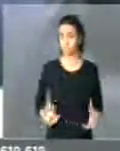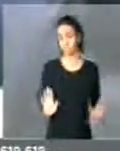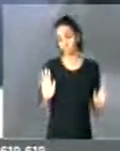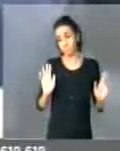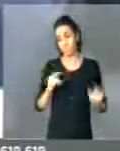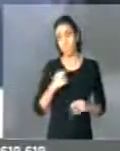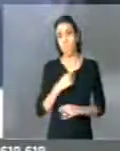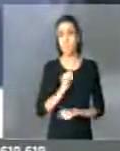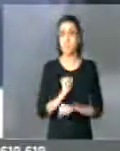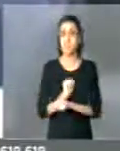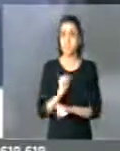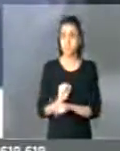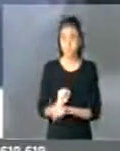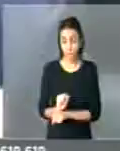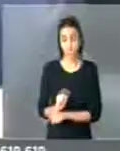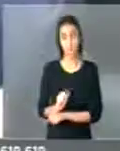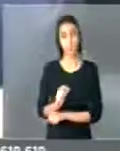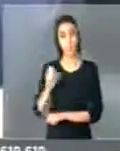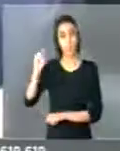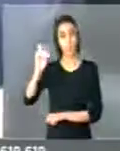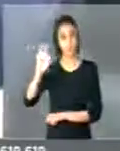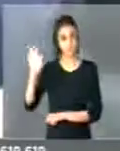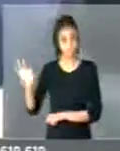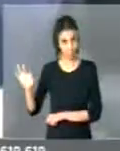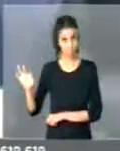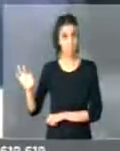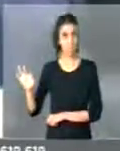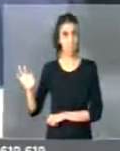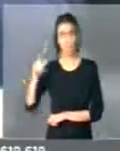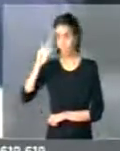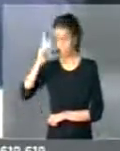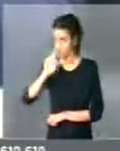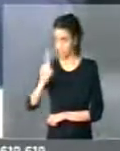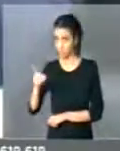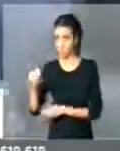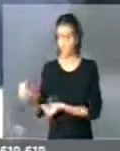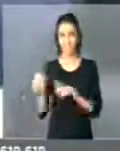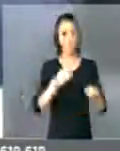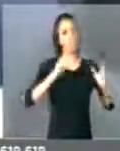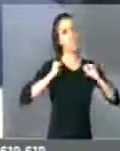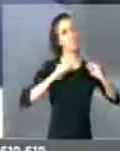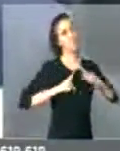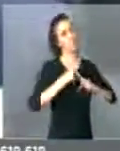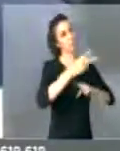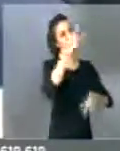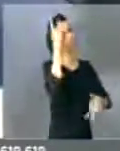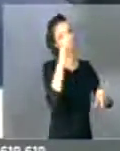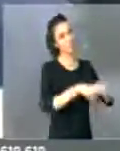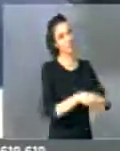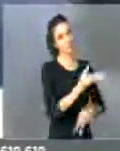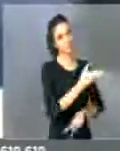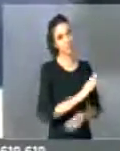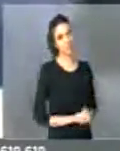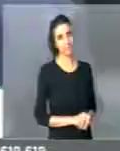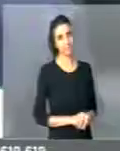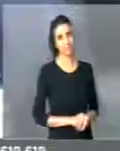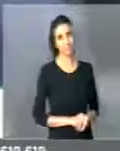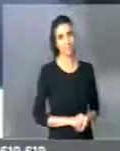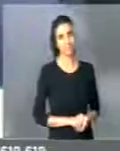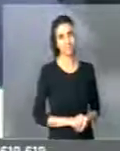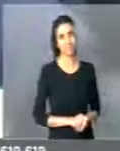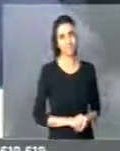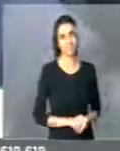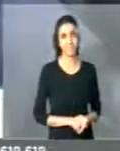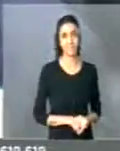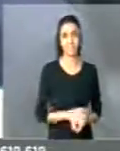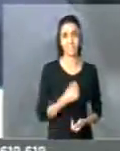não resolva dar aposentadoria por tempo de estadia aos presos do nosso país, né? Porque acredito